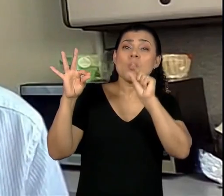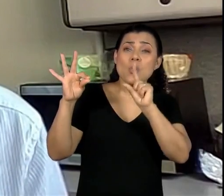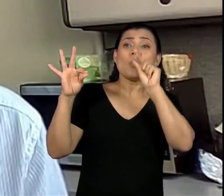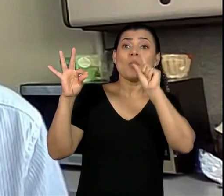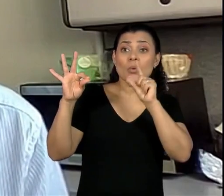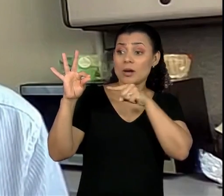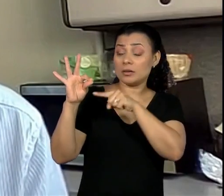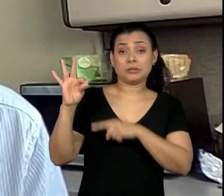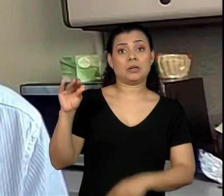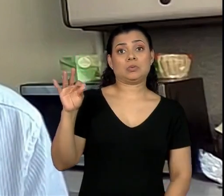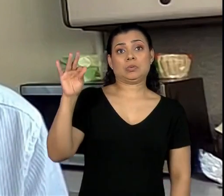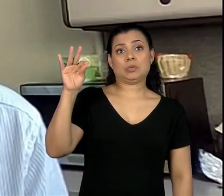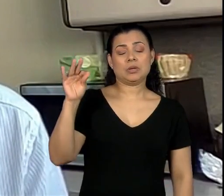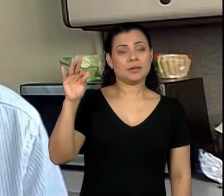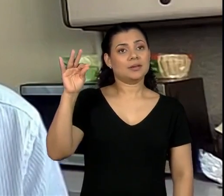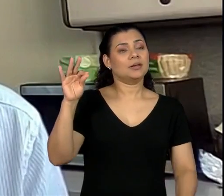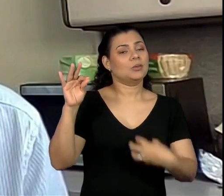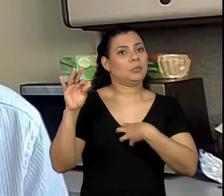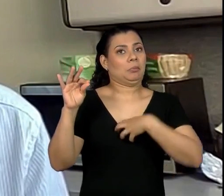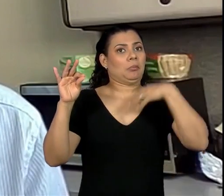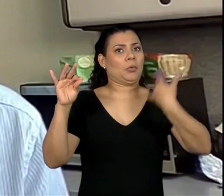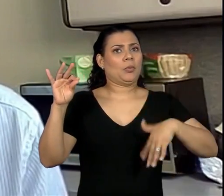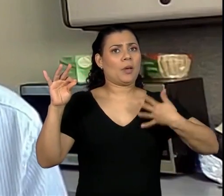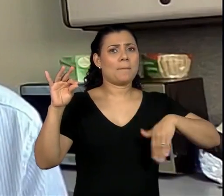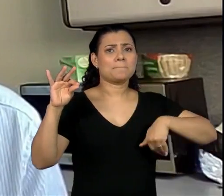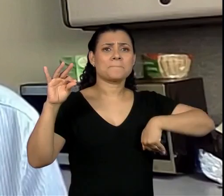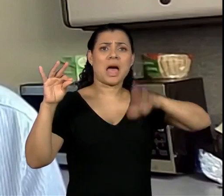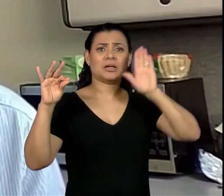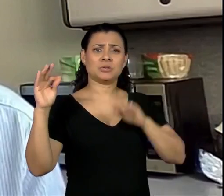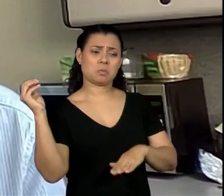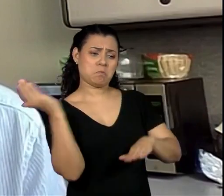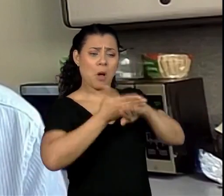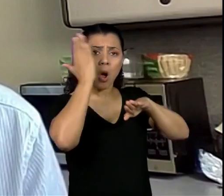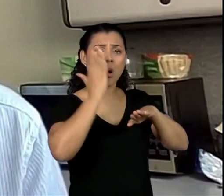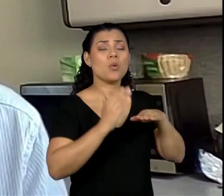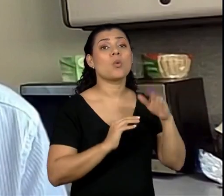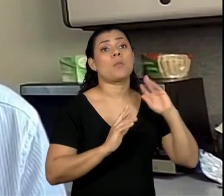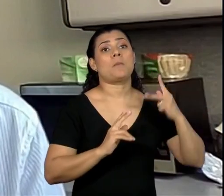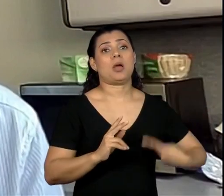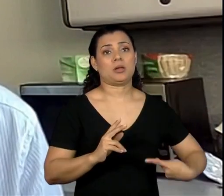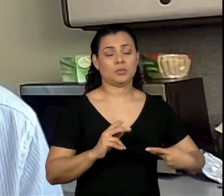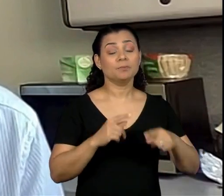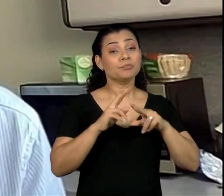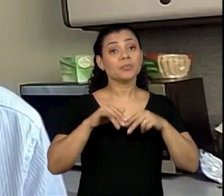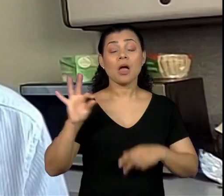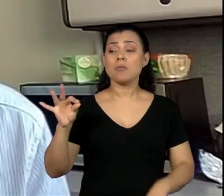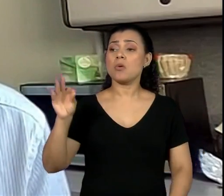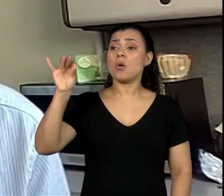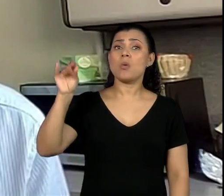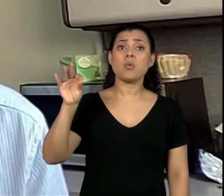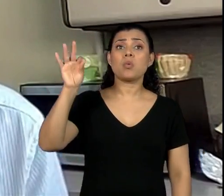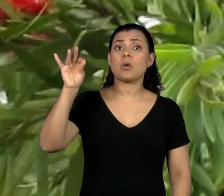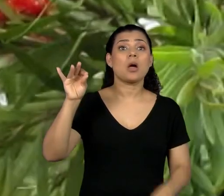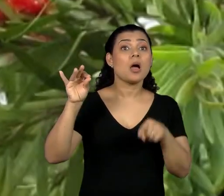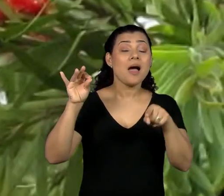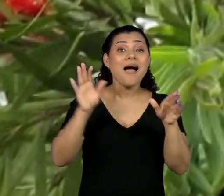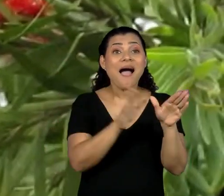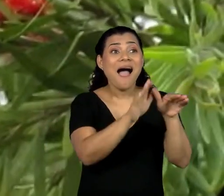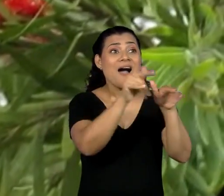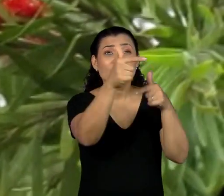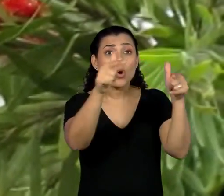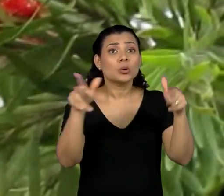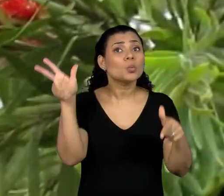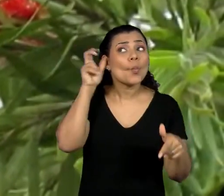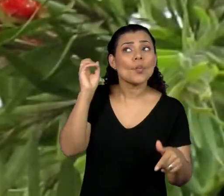dos cantos mais comuns em aves. Inclusive, ele está acima da faixa de frequência em que as aves conseguem escutar,